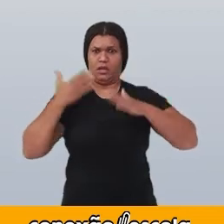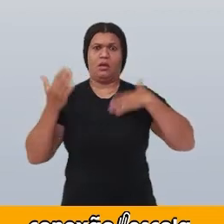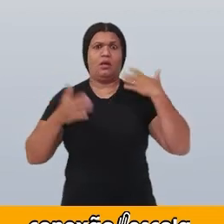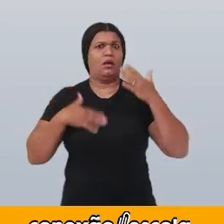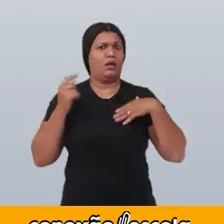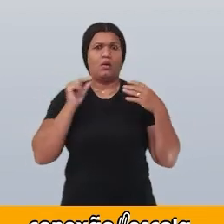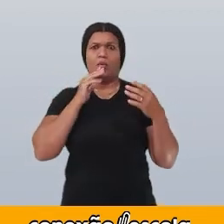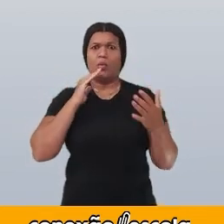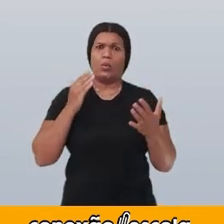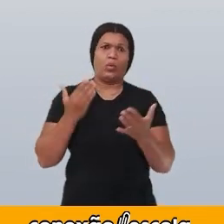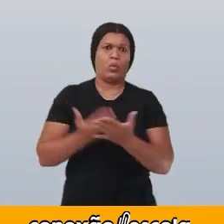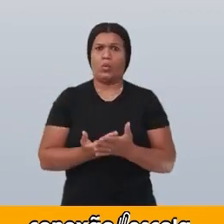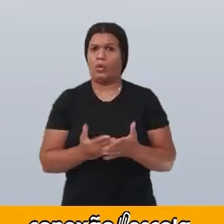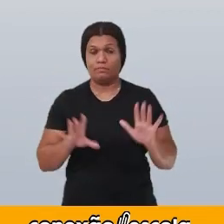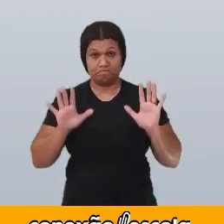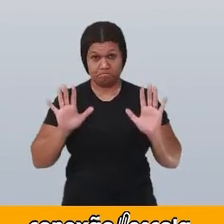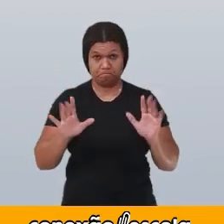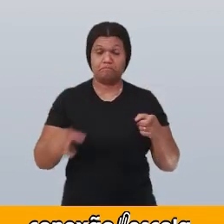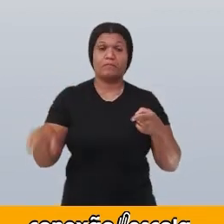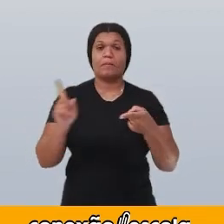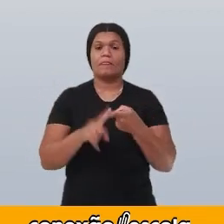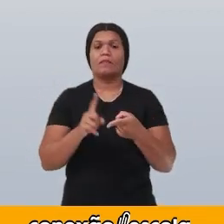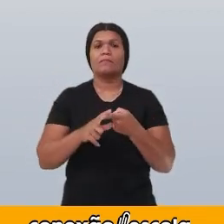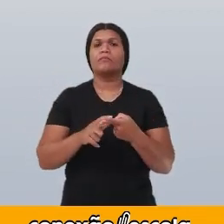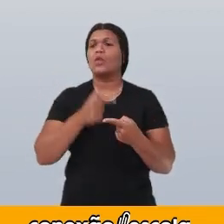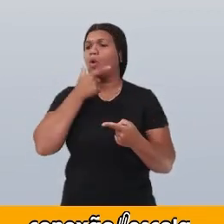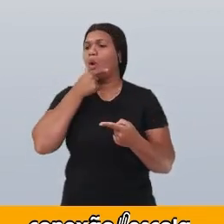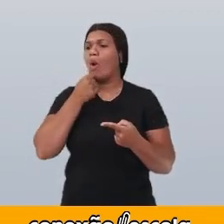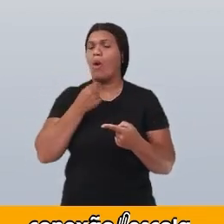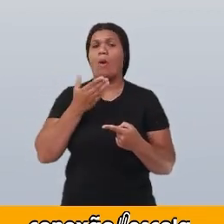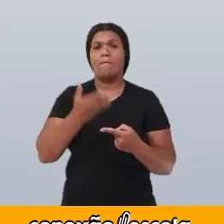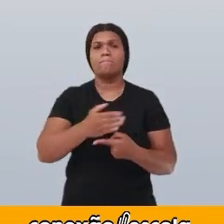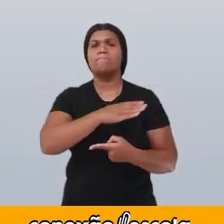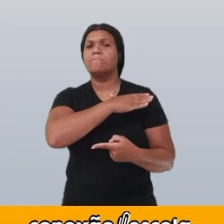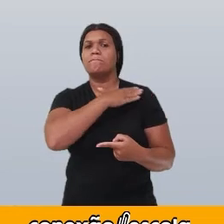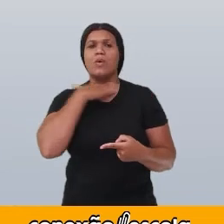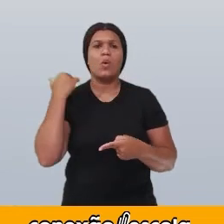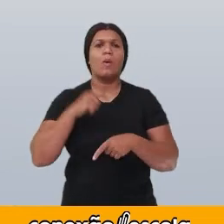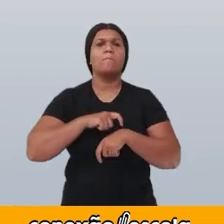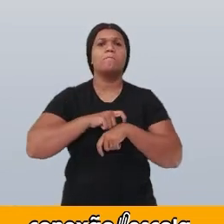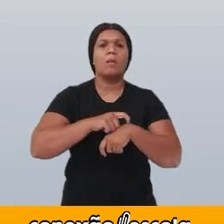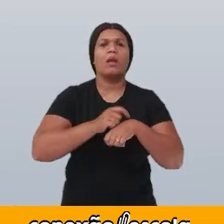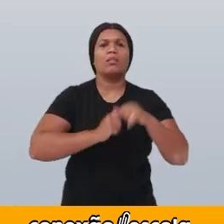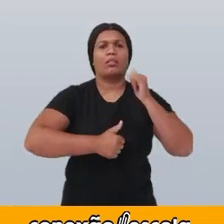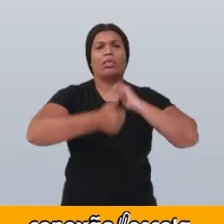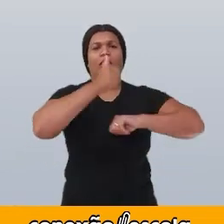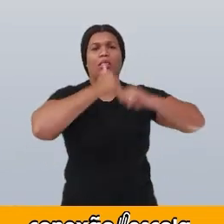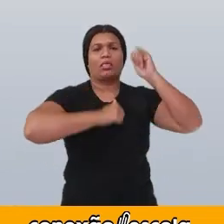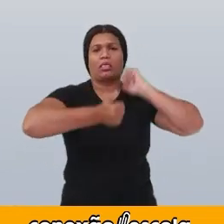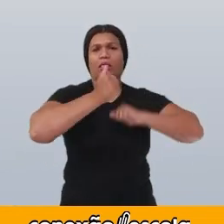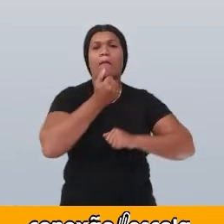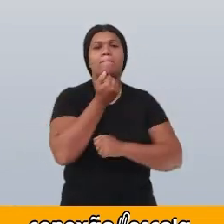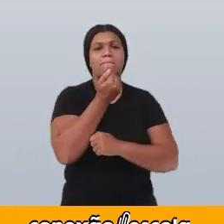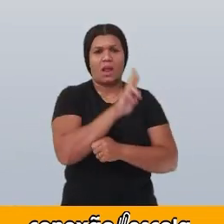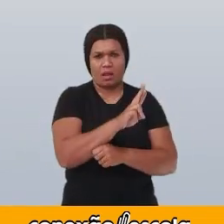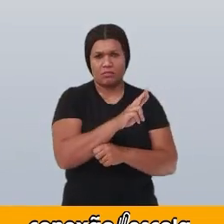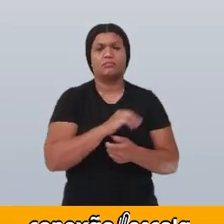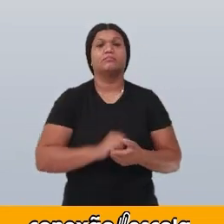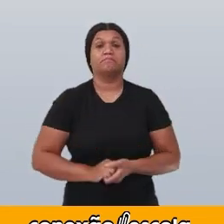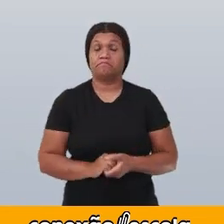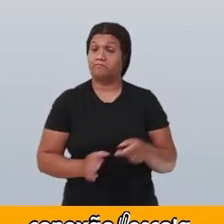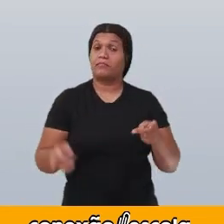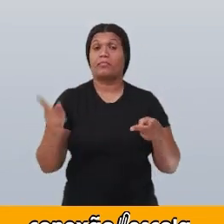assustado. A primeira é: homem é morto durante bebedeira em um bar.